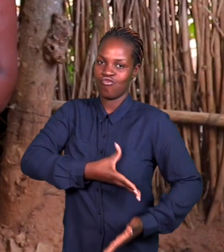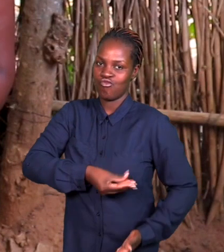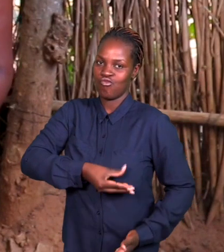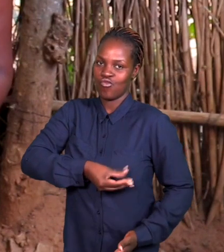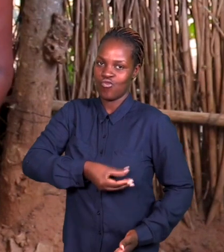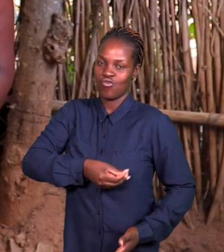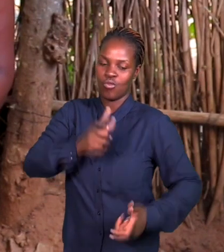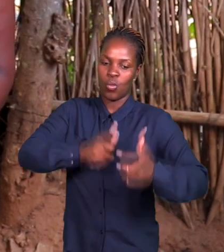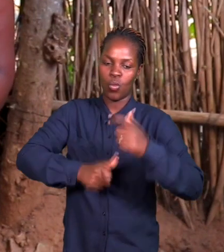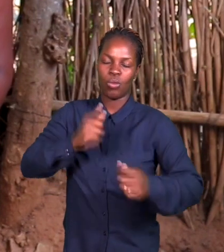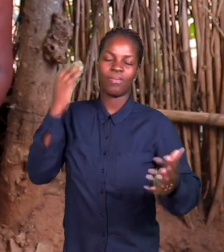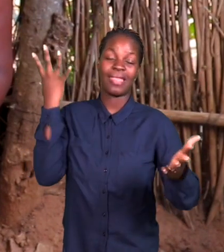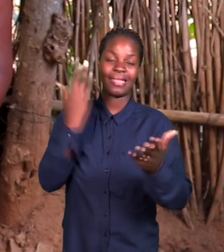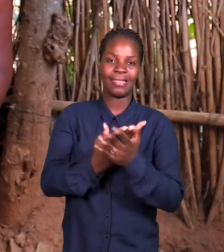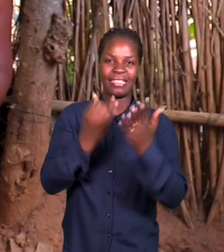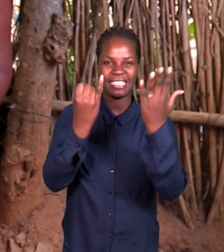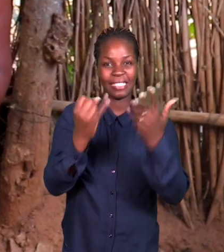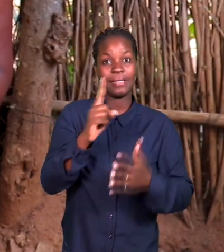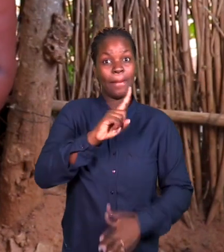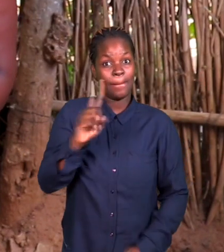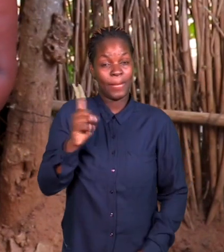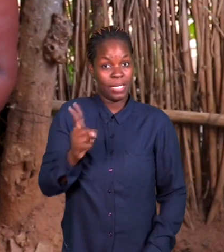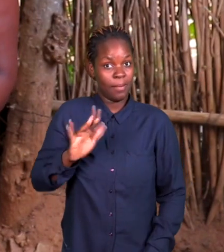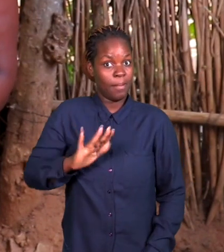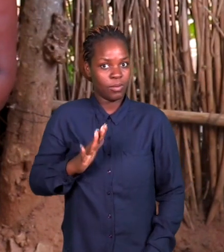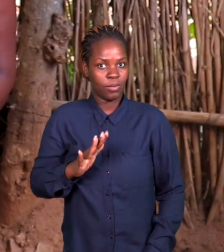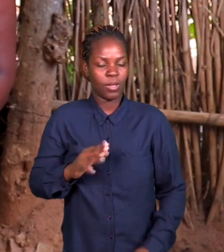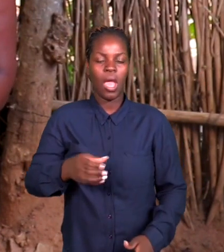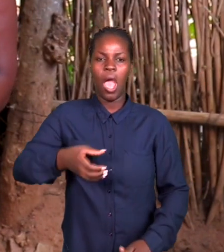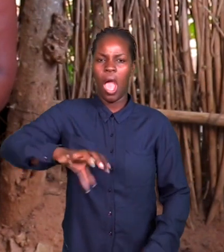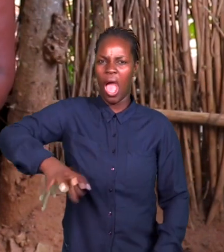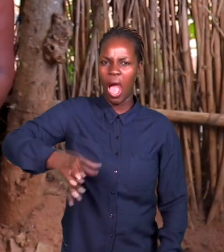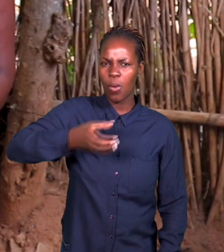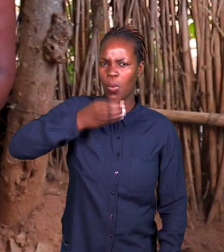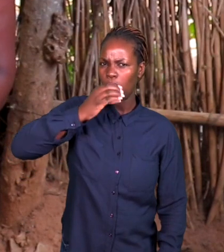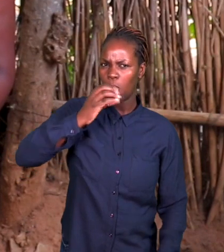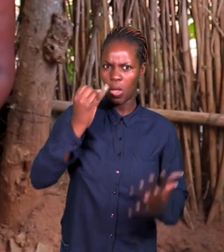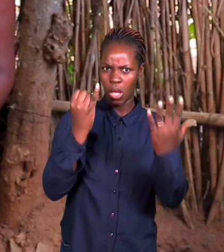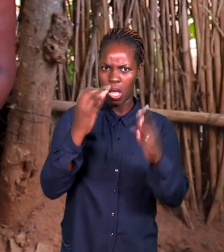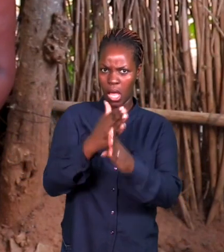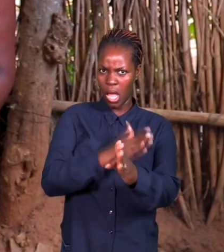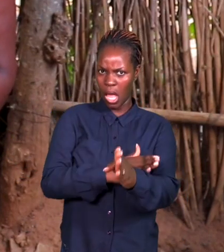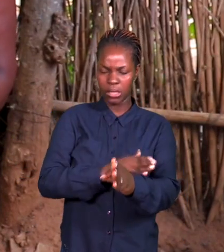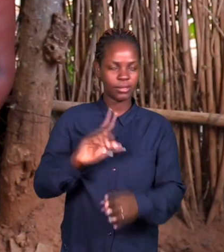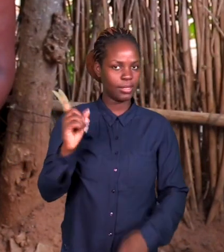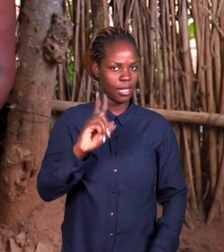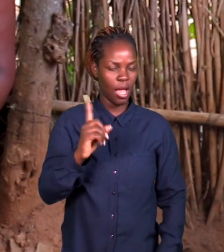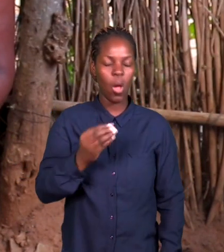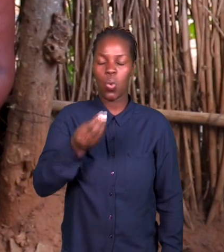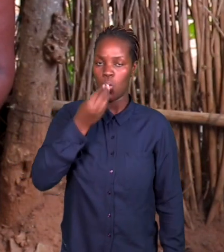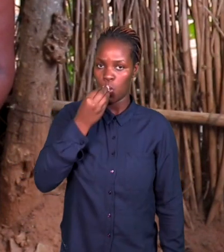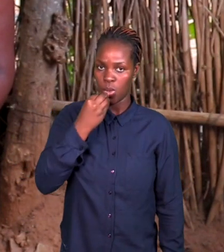até, principalmente até os 6 meses. Dentro desse período, não podemos dar água, nem